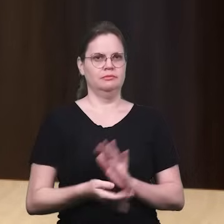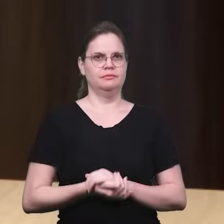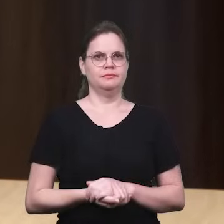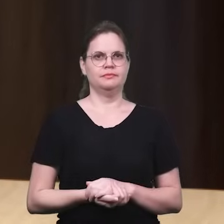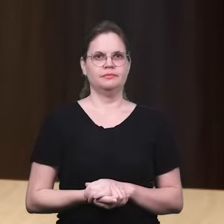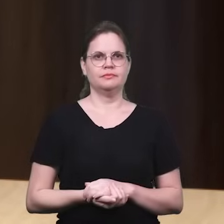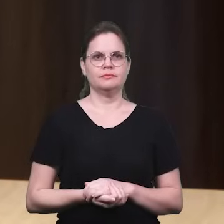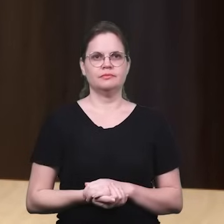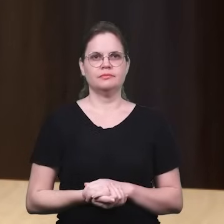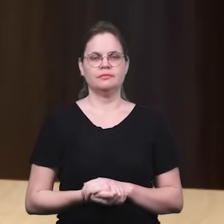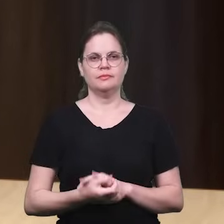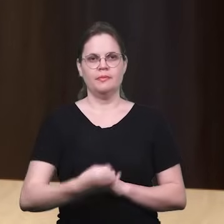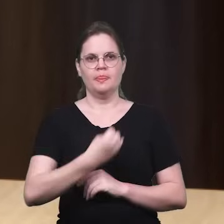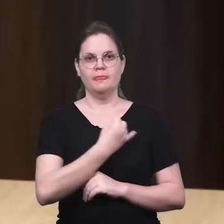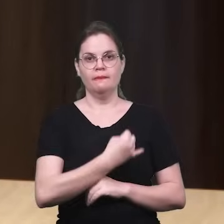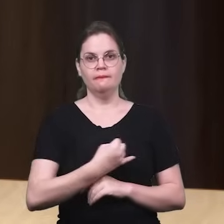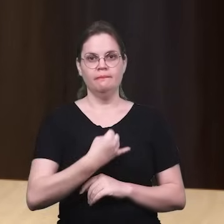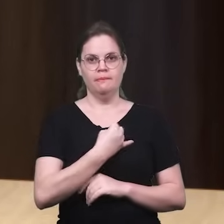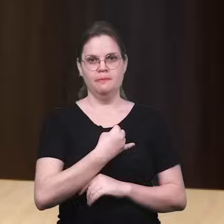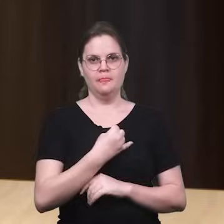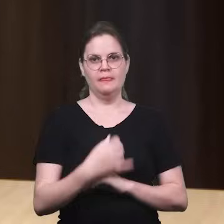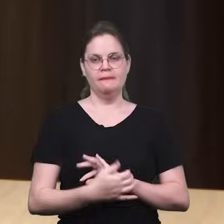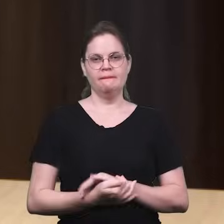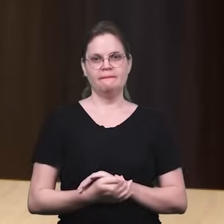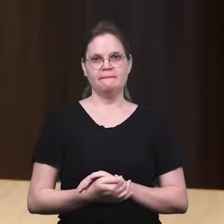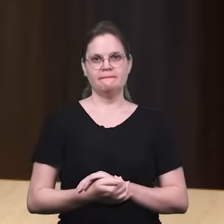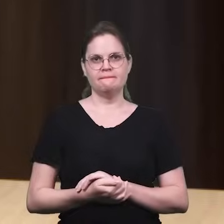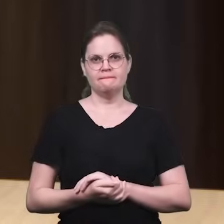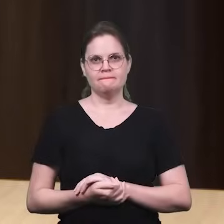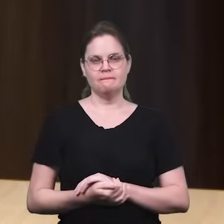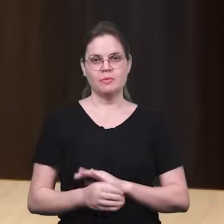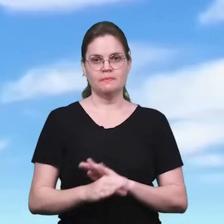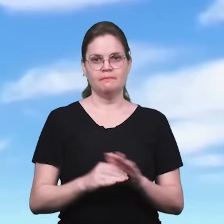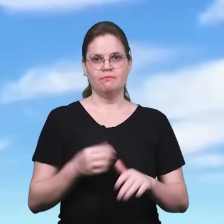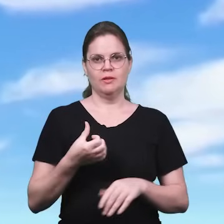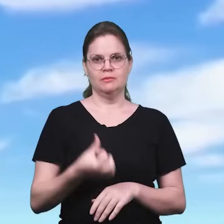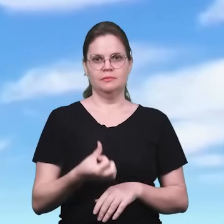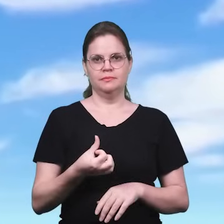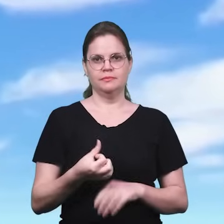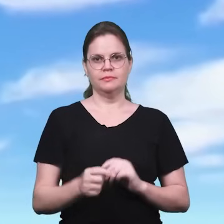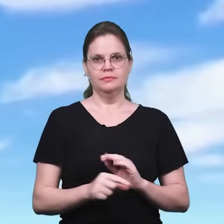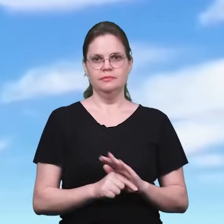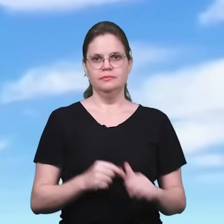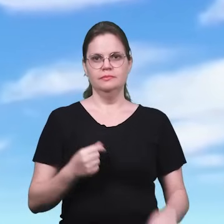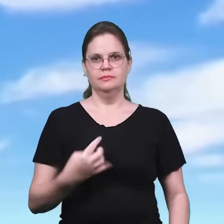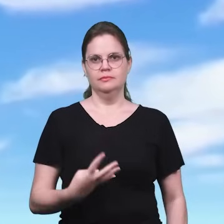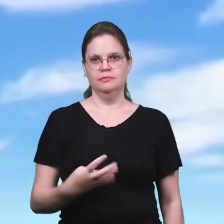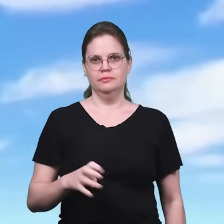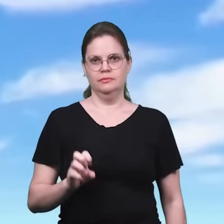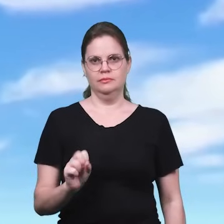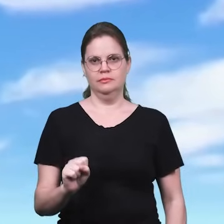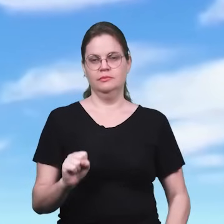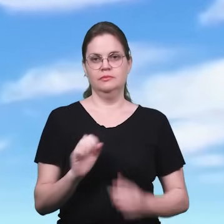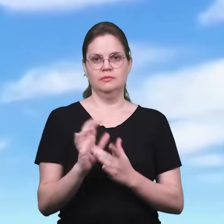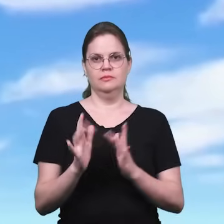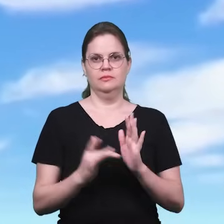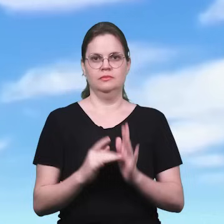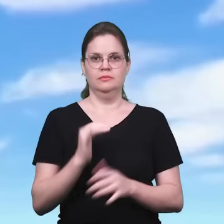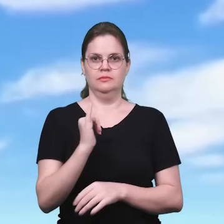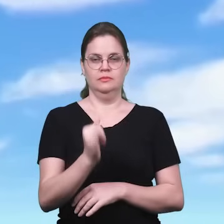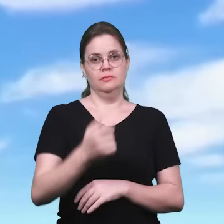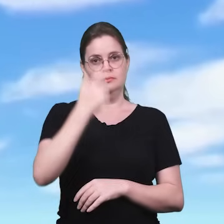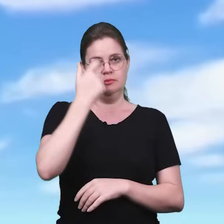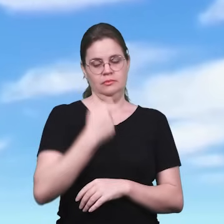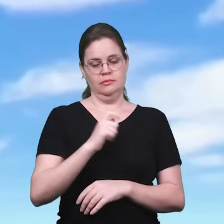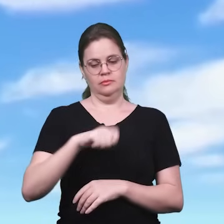Senhor em João, Evangelho de João, capítulo 6, verso 48. Jesus diz, eu sou